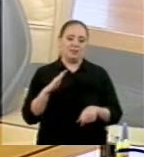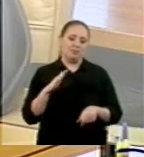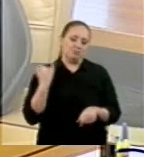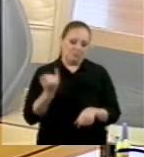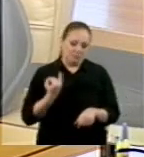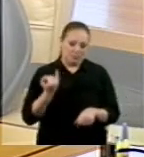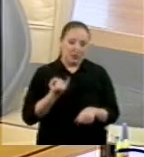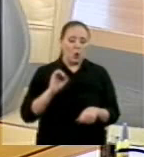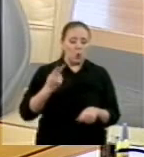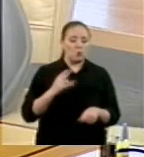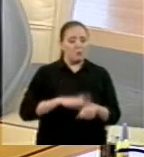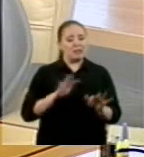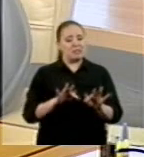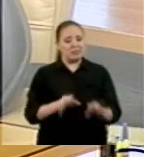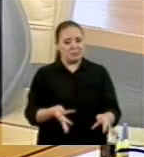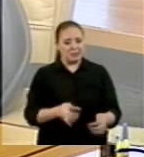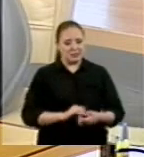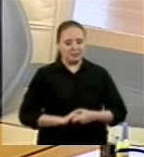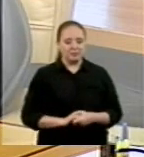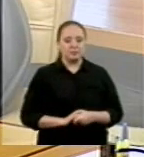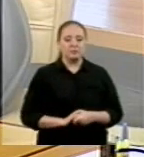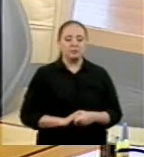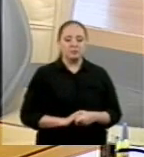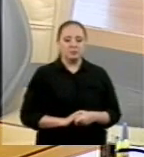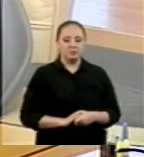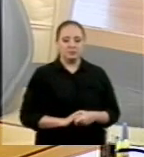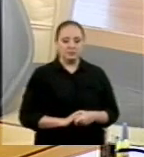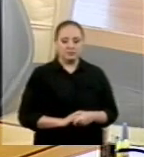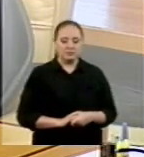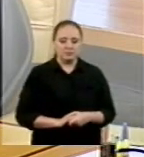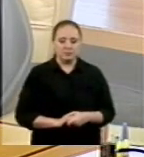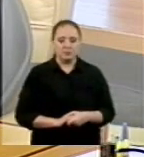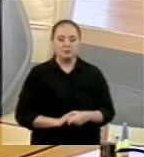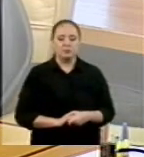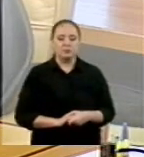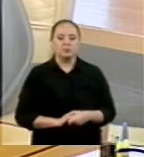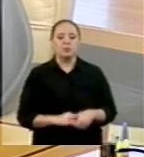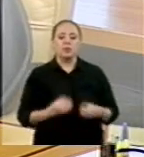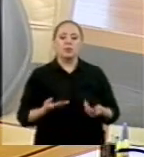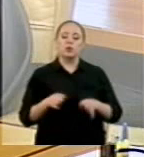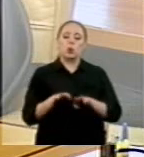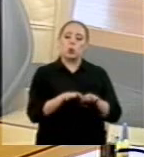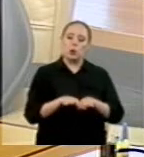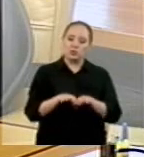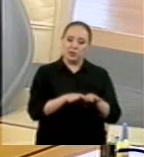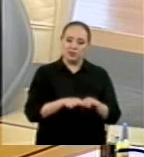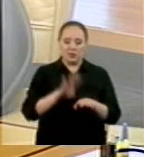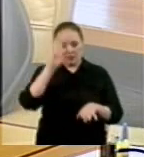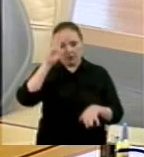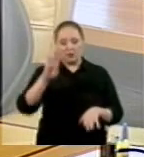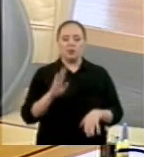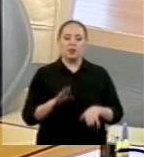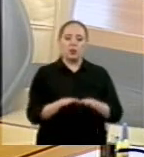elementares. Disse o professor que acabo de citar, há que se ressaltar que a igualdade, em especial a